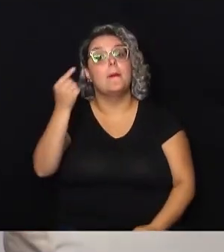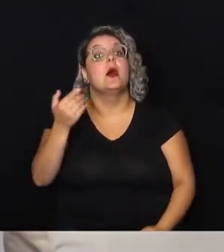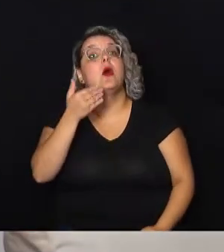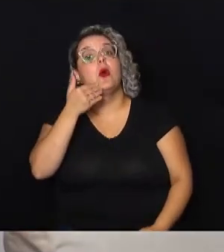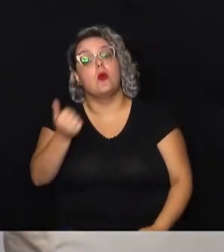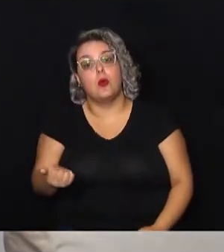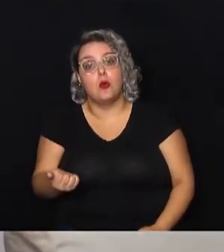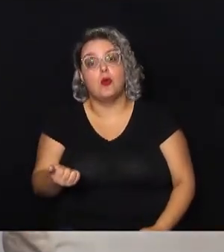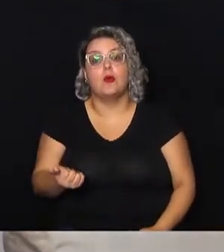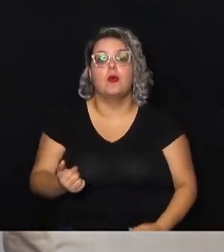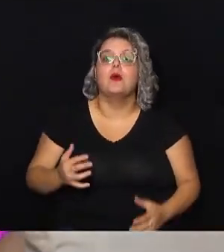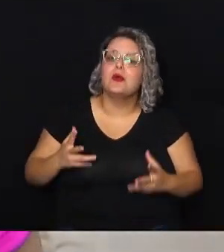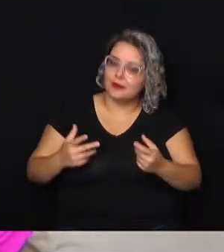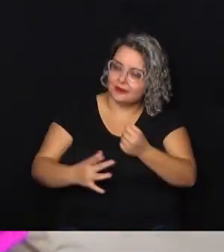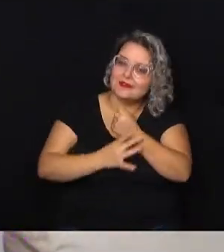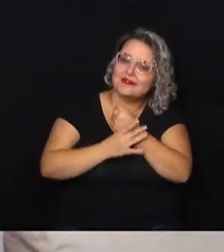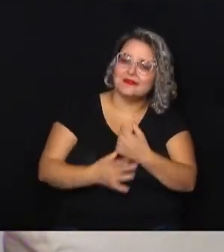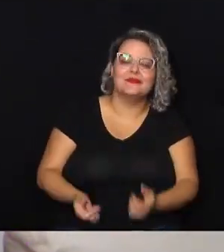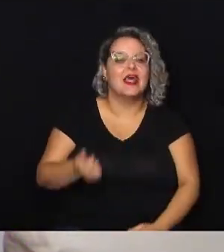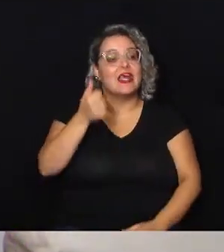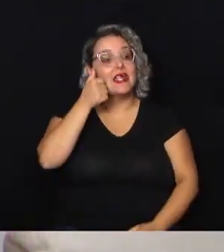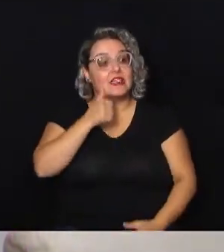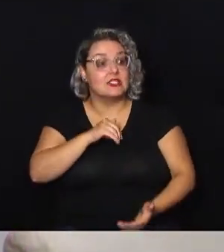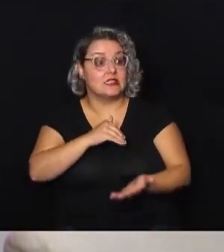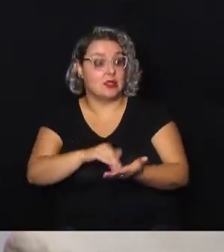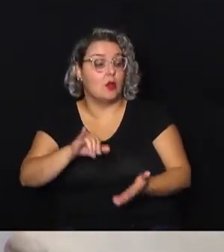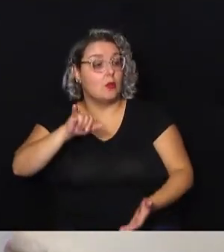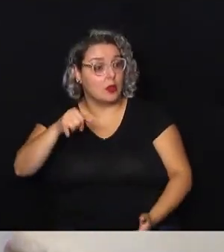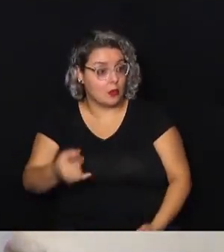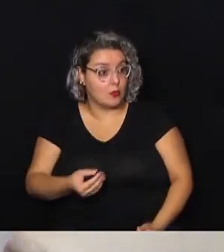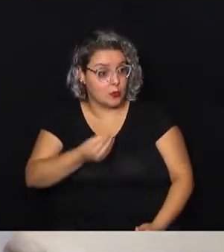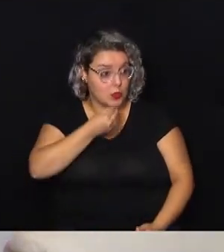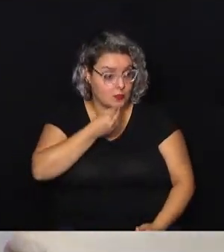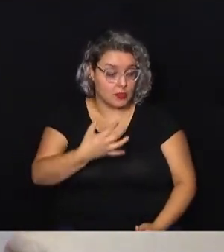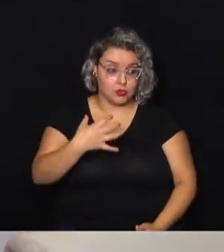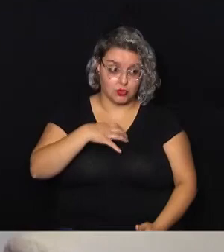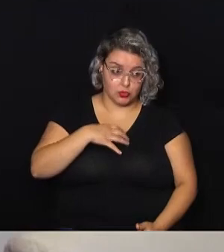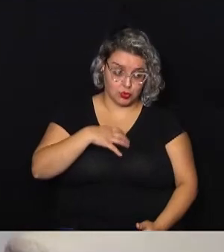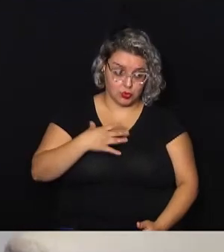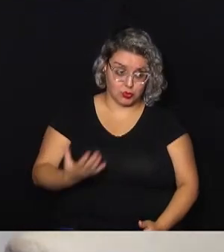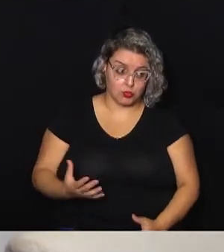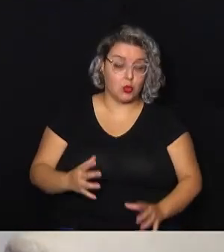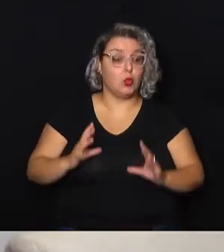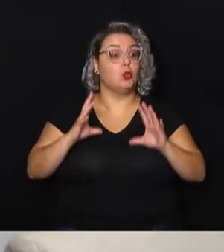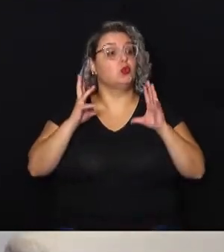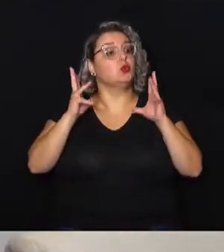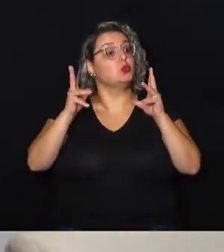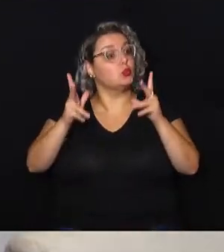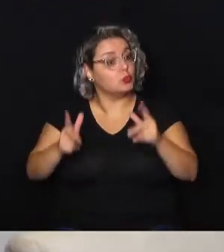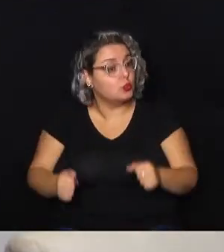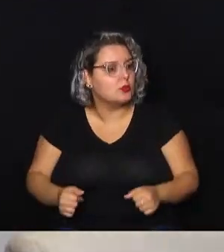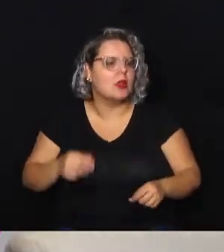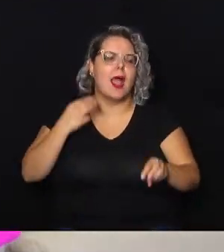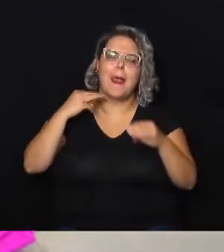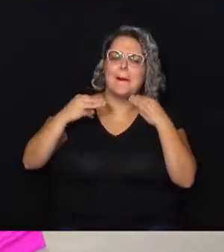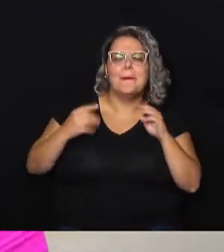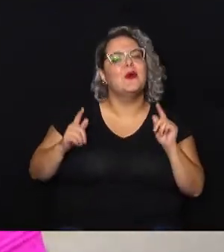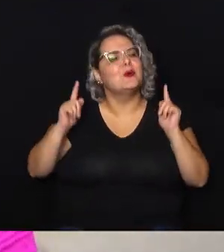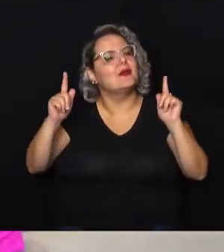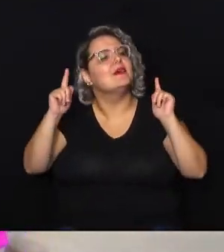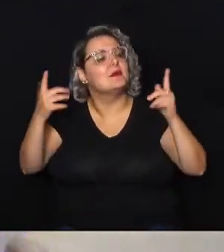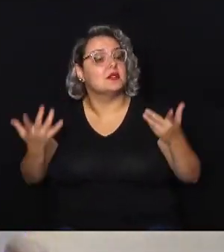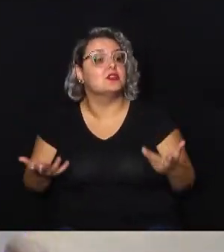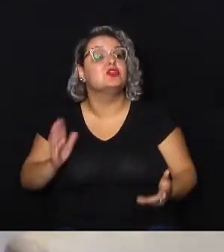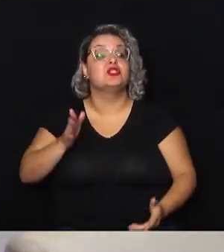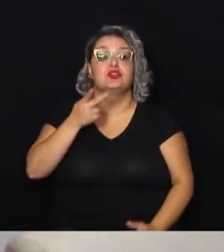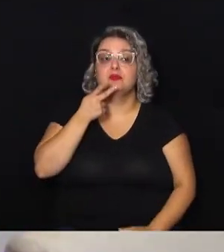e com toda a segurança. Secretária, e para aproveitar de uma maneira integral, né, além da música, animação, já falamos